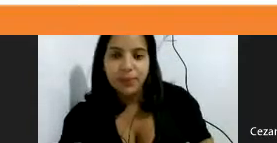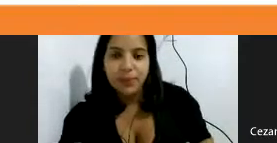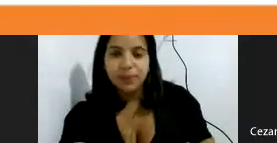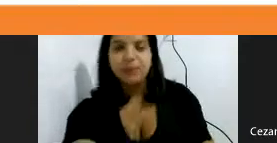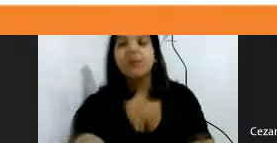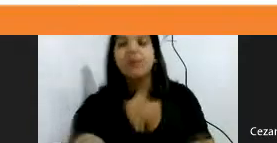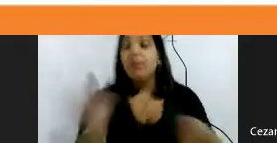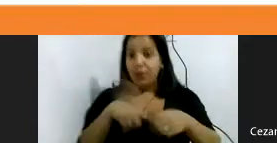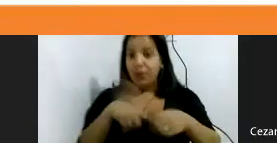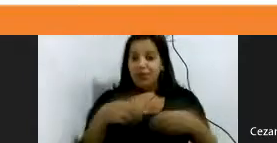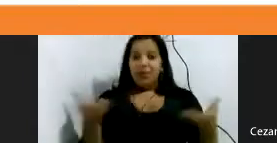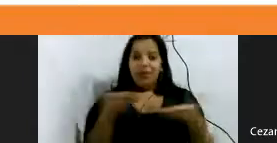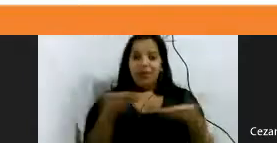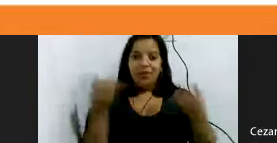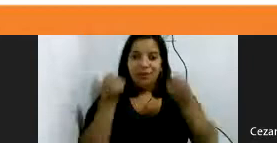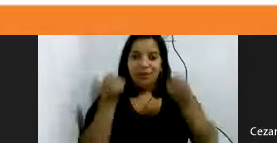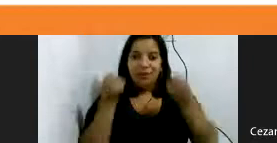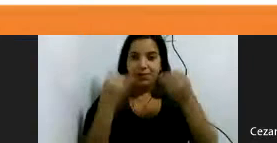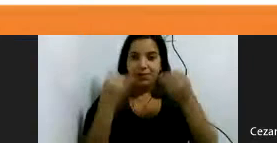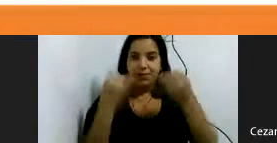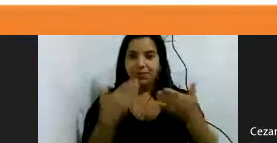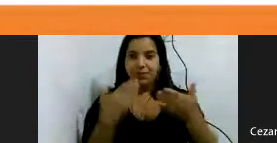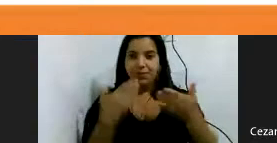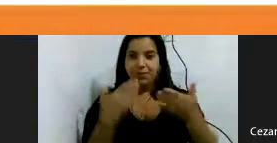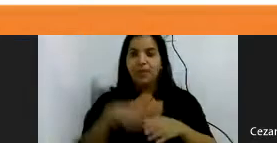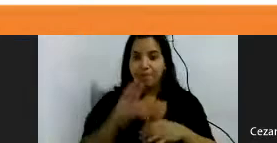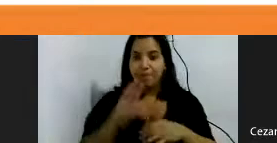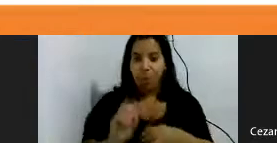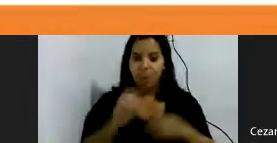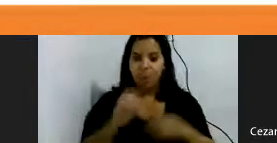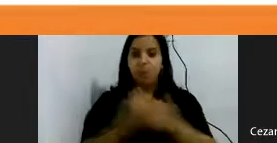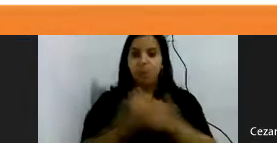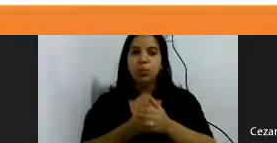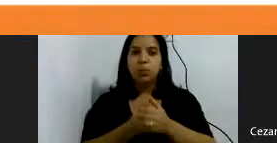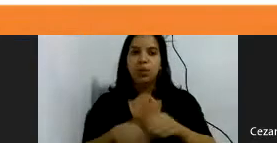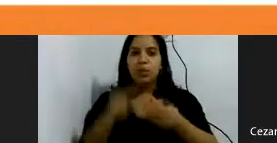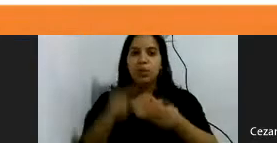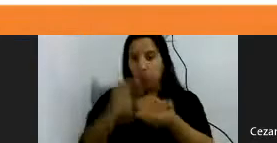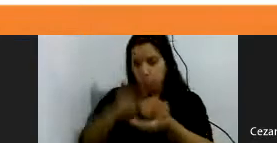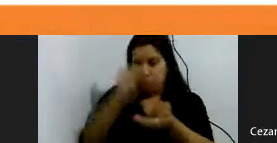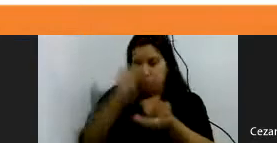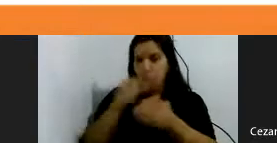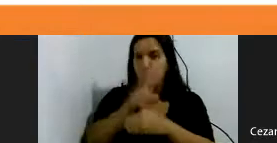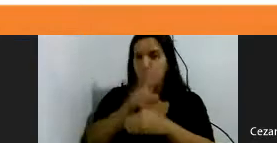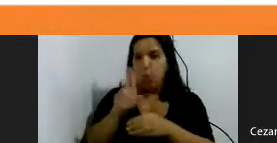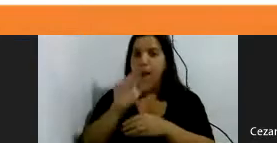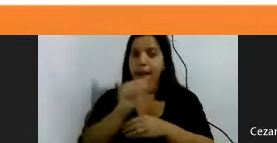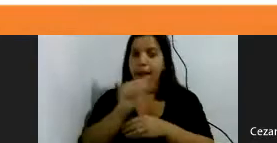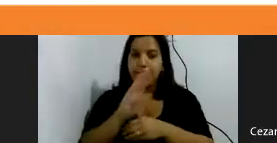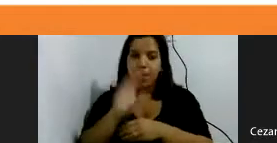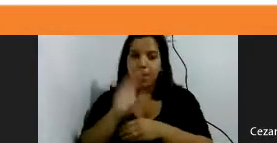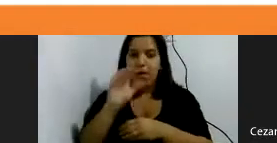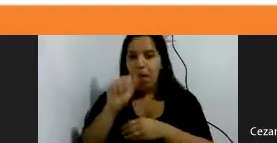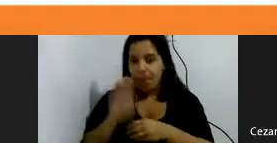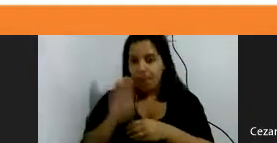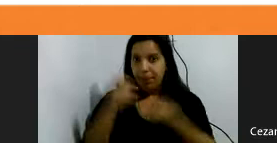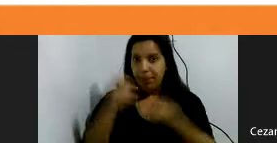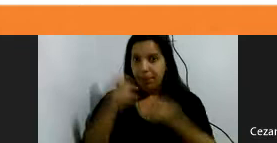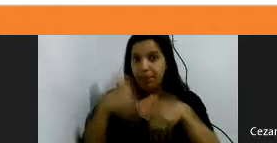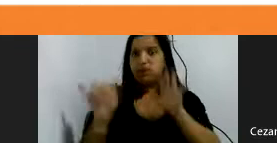lá. Então a prova direta, a BO, a gente vai rotular tubo de ensaio com A, B e AB, lembrando que a gente tem que colocar